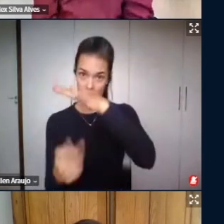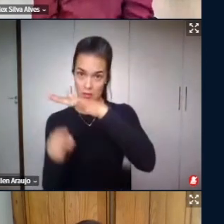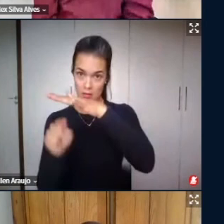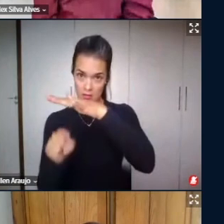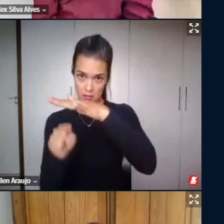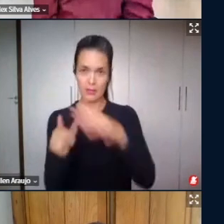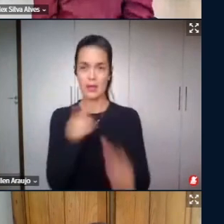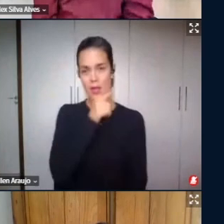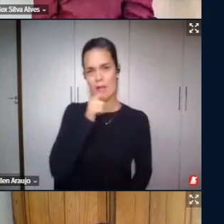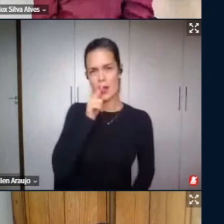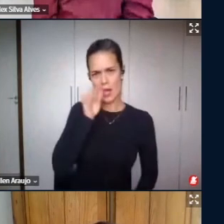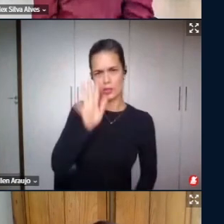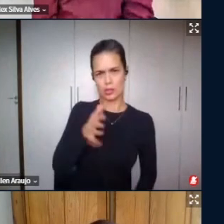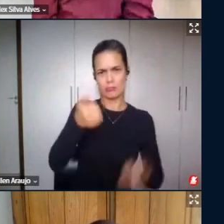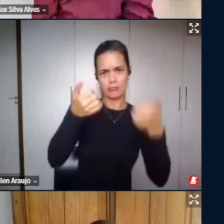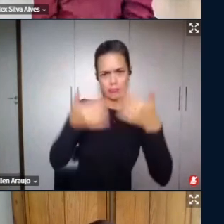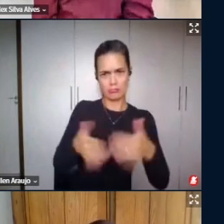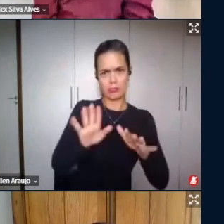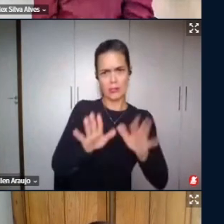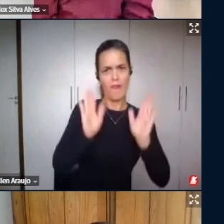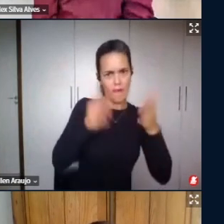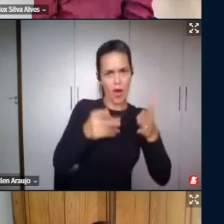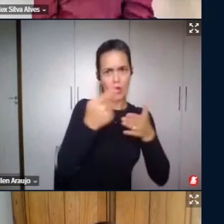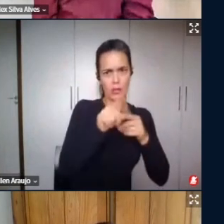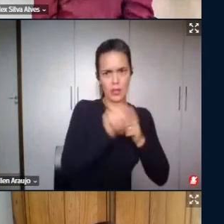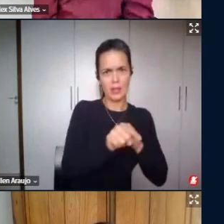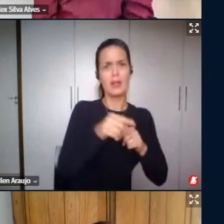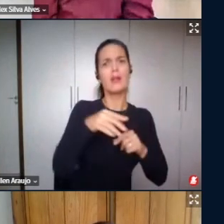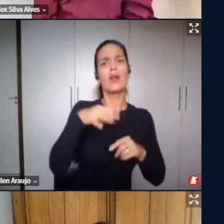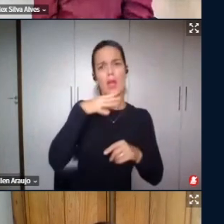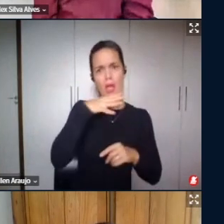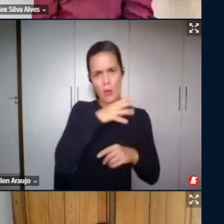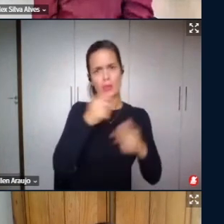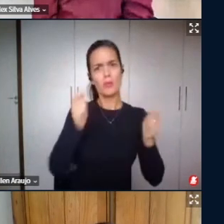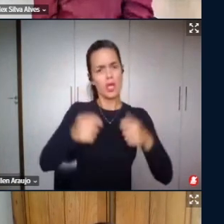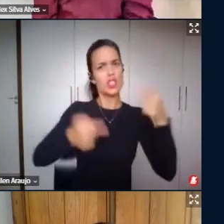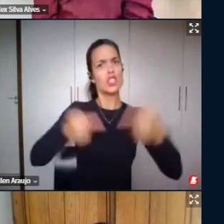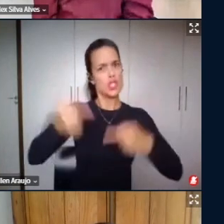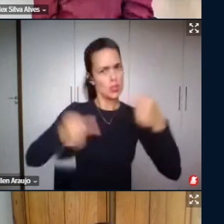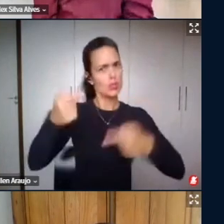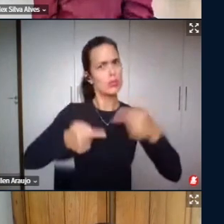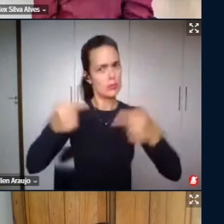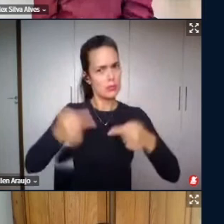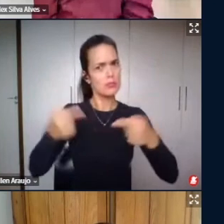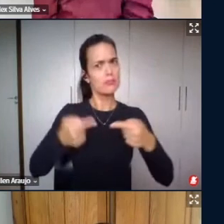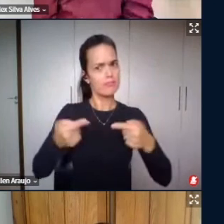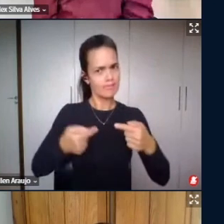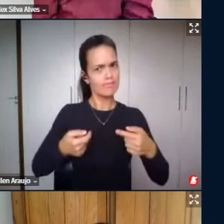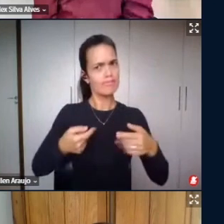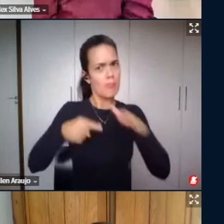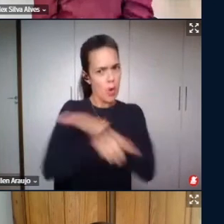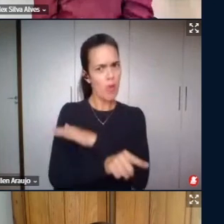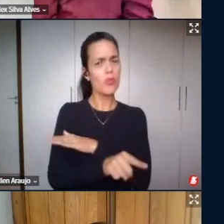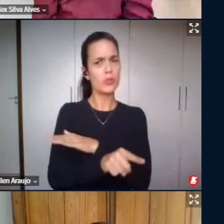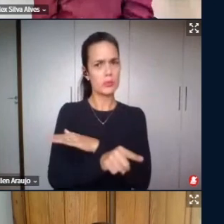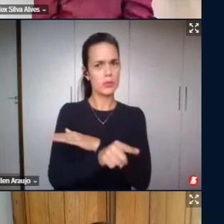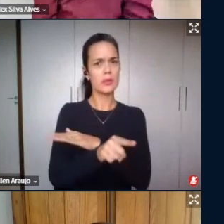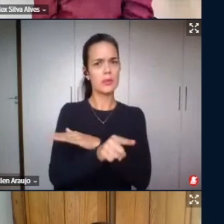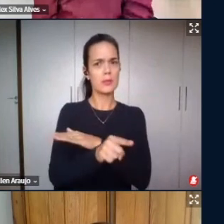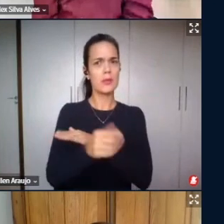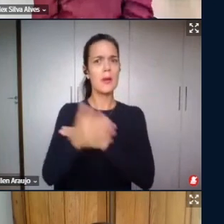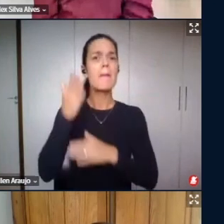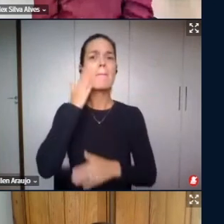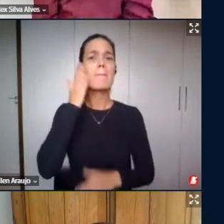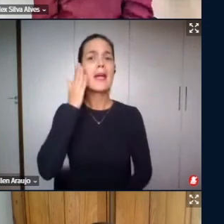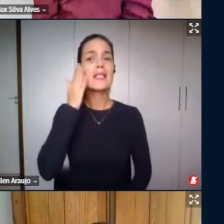Glaucio efetivamente trabalha, eu acho, Glaucio, que merece aí uma discussão também muito forte. tá? Para saber se uma pessoa